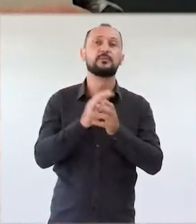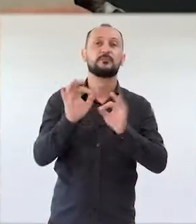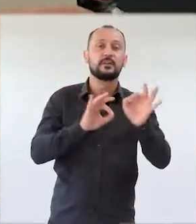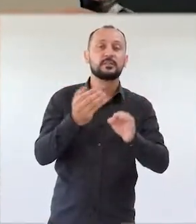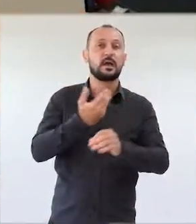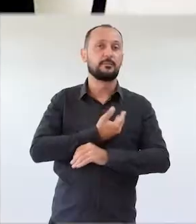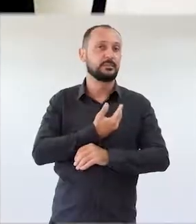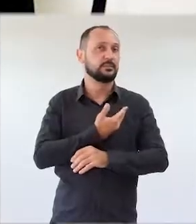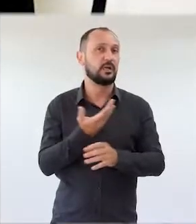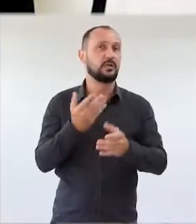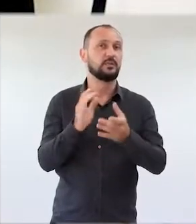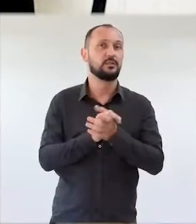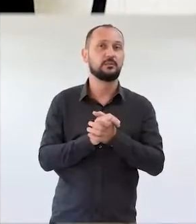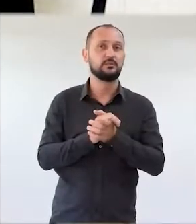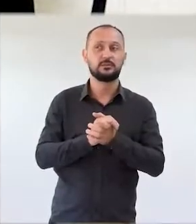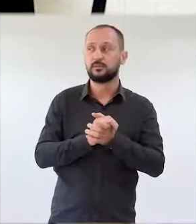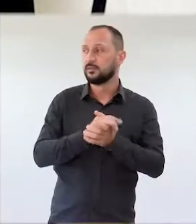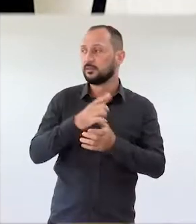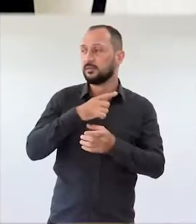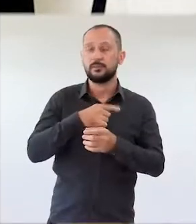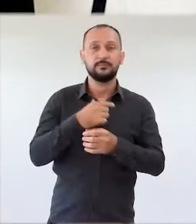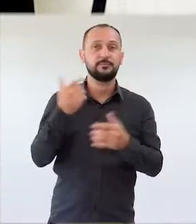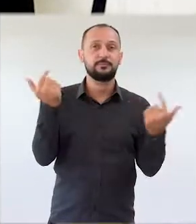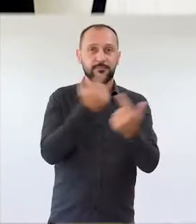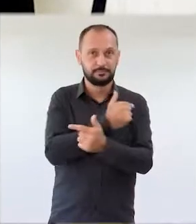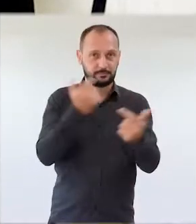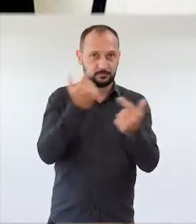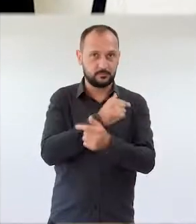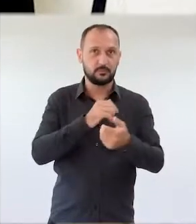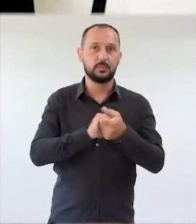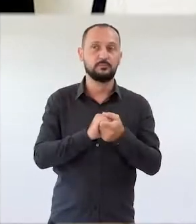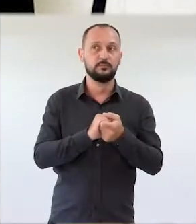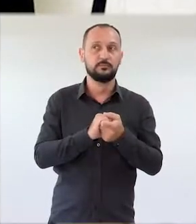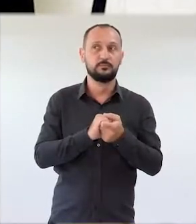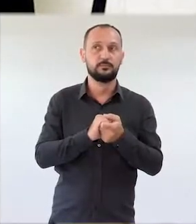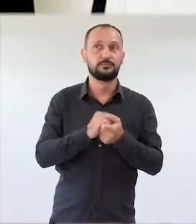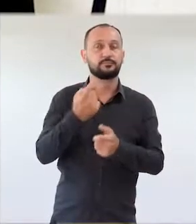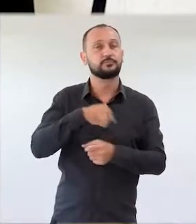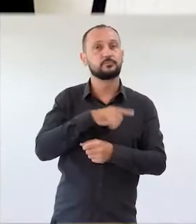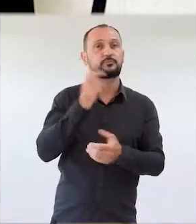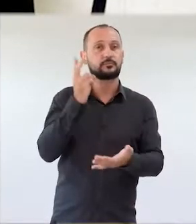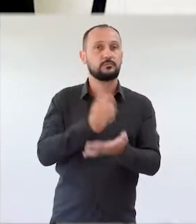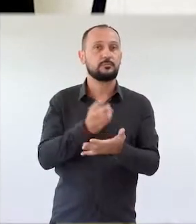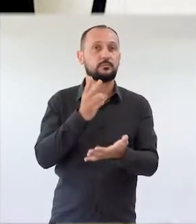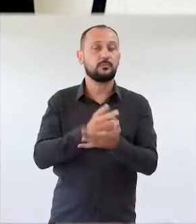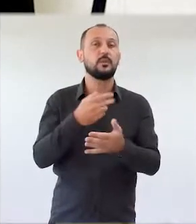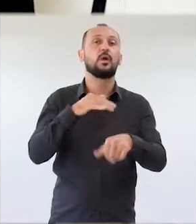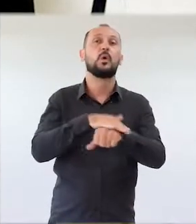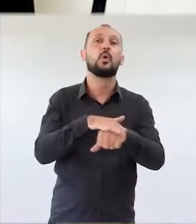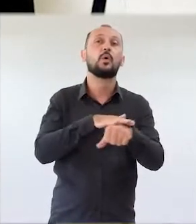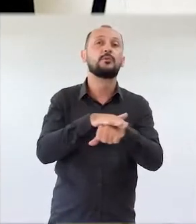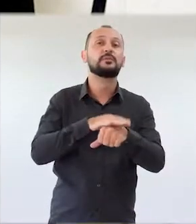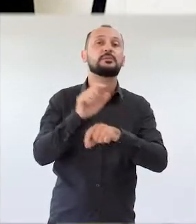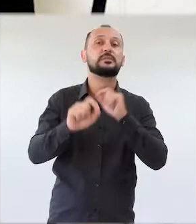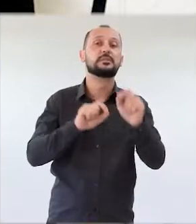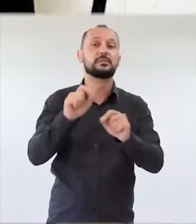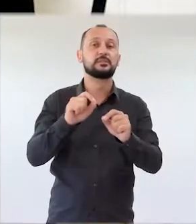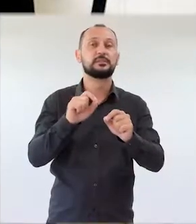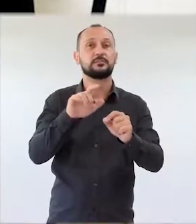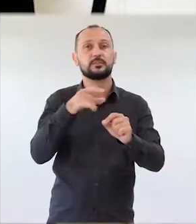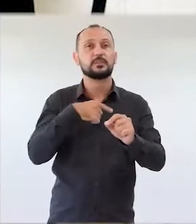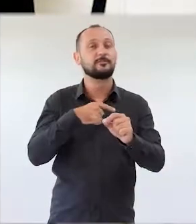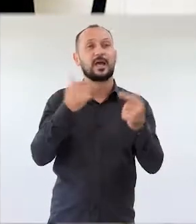você fazer novas amizades, você se divertir, né? Até a gente geralmente conversa falando que